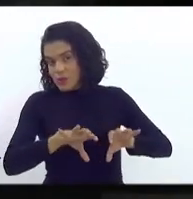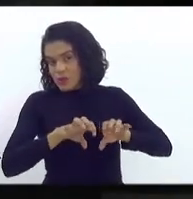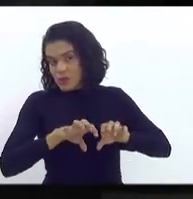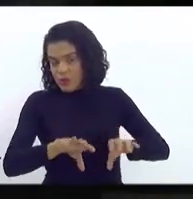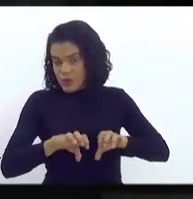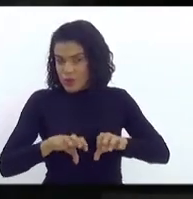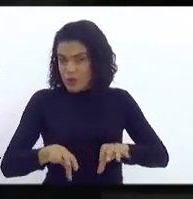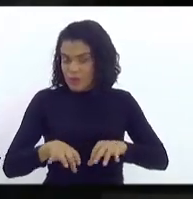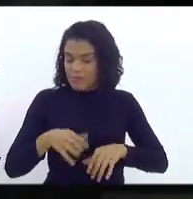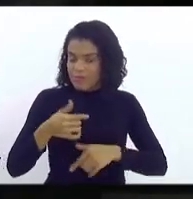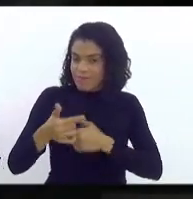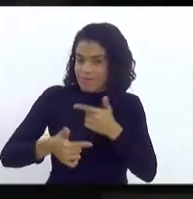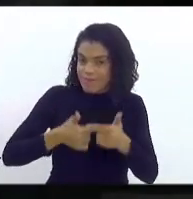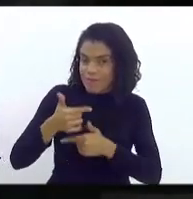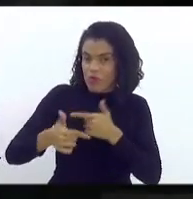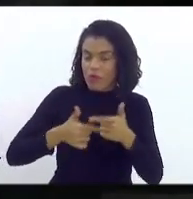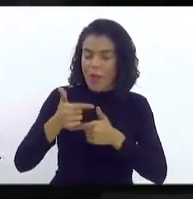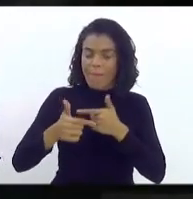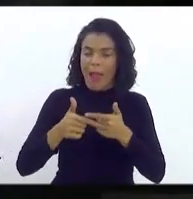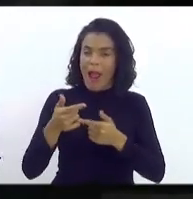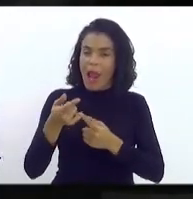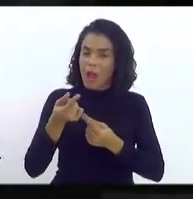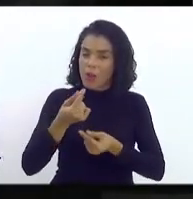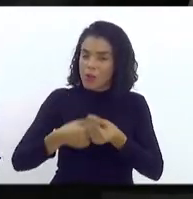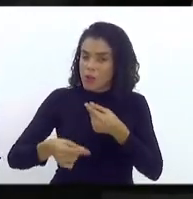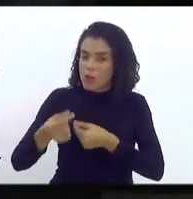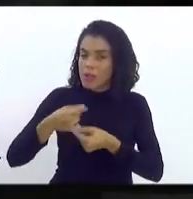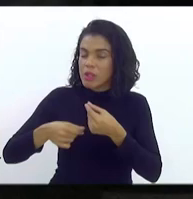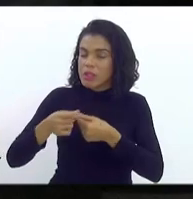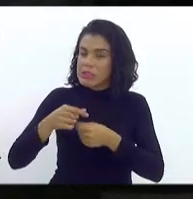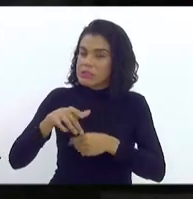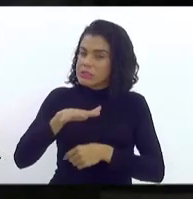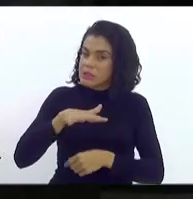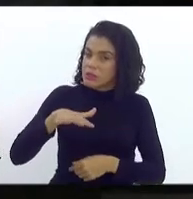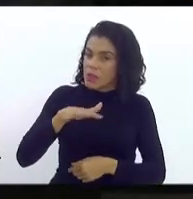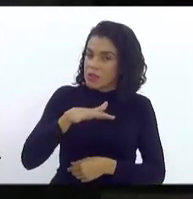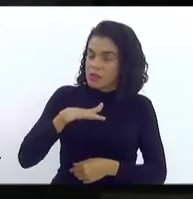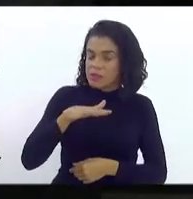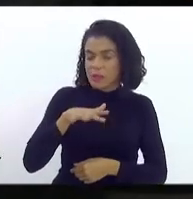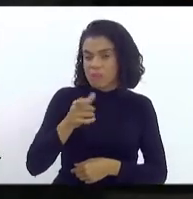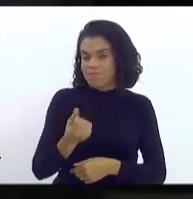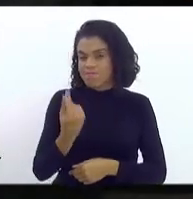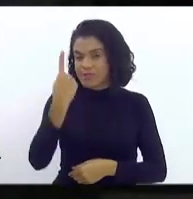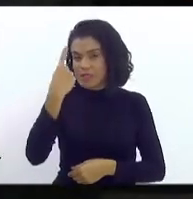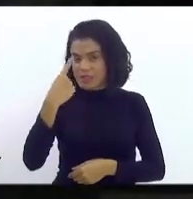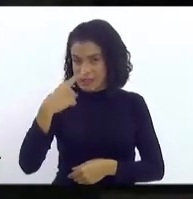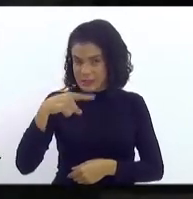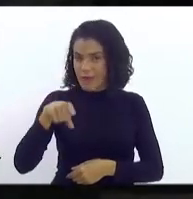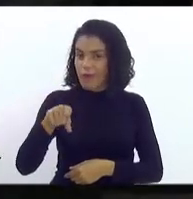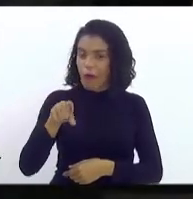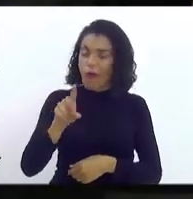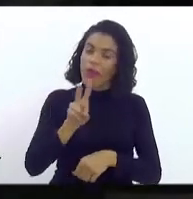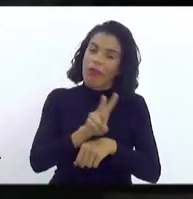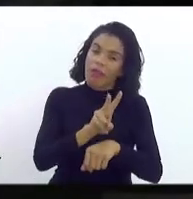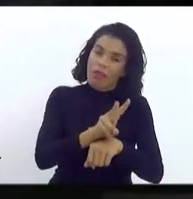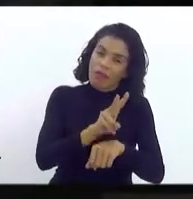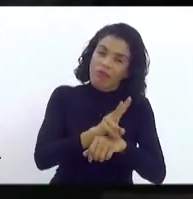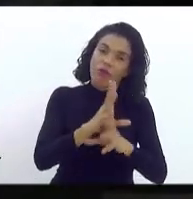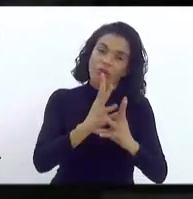fluxo de caixa essa situação anormal que foi transitória.